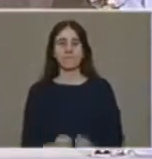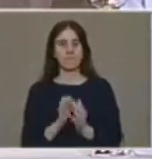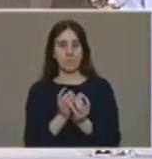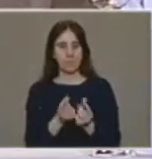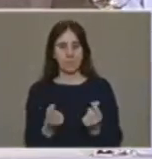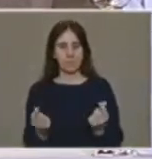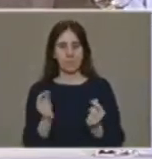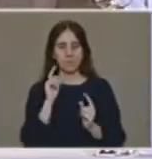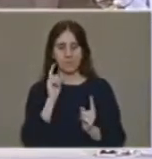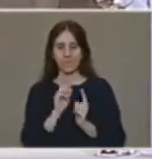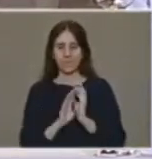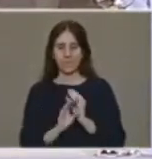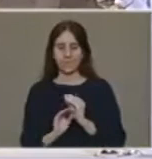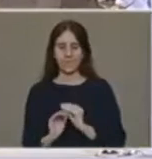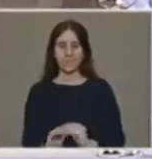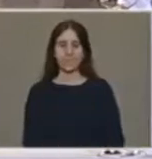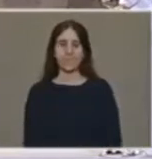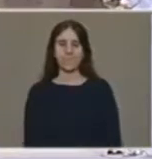Oremos.